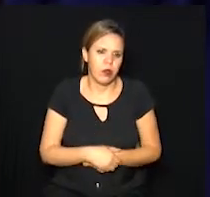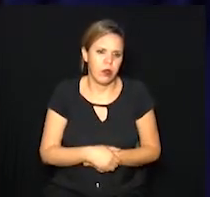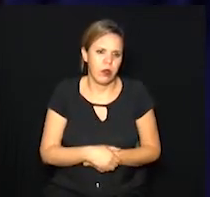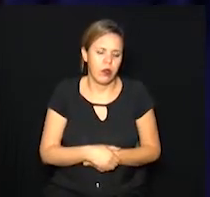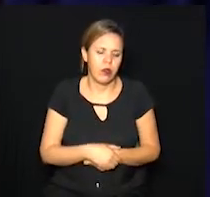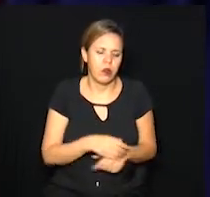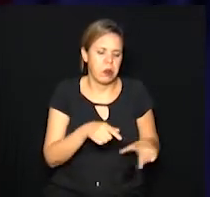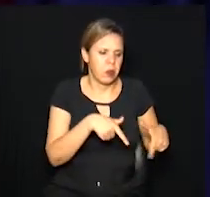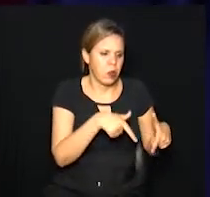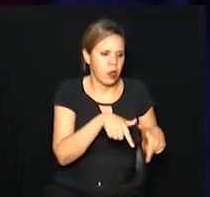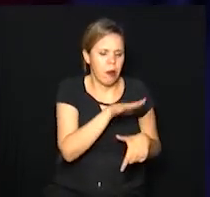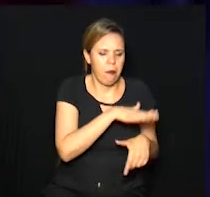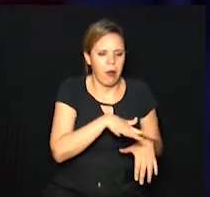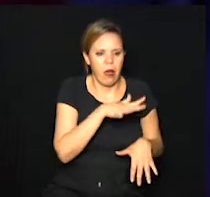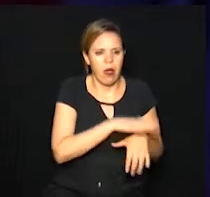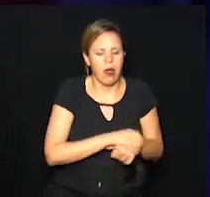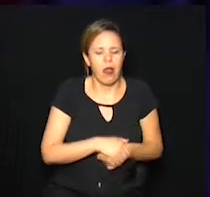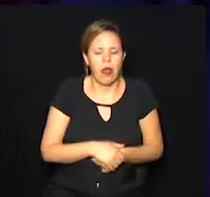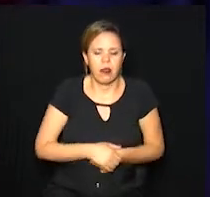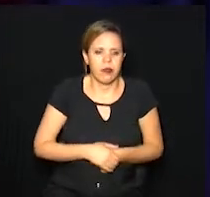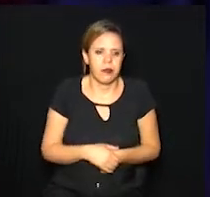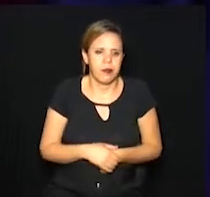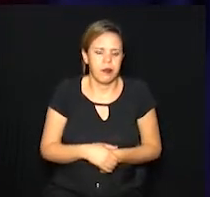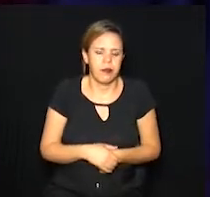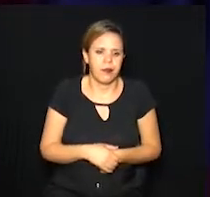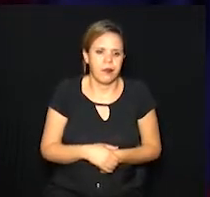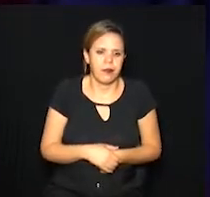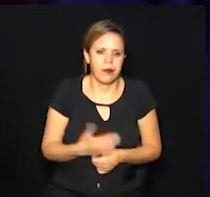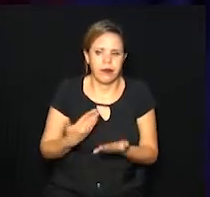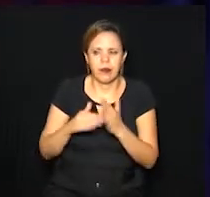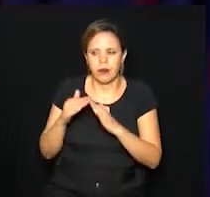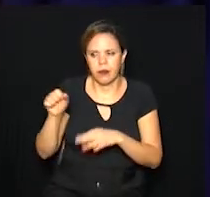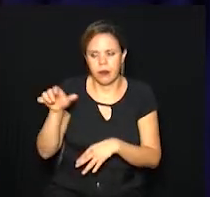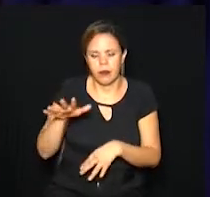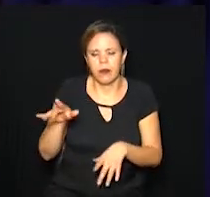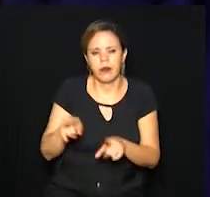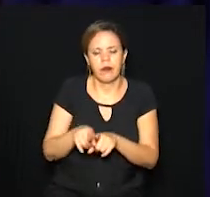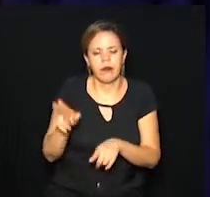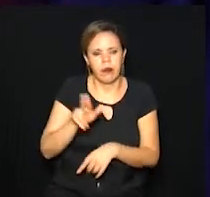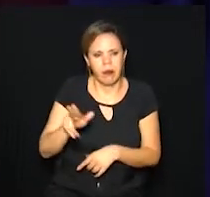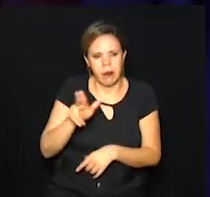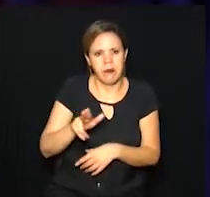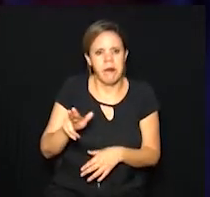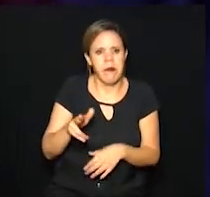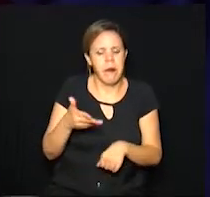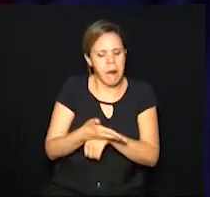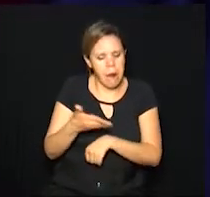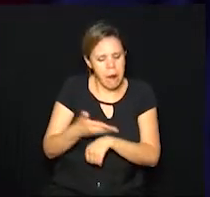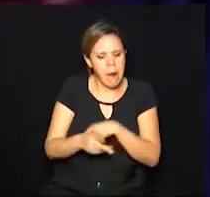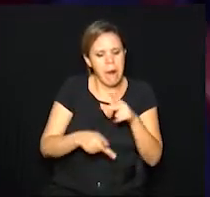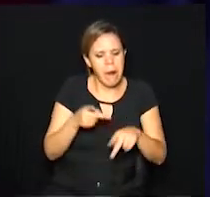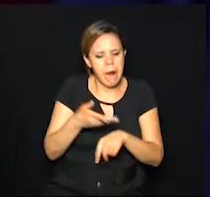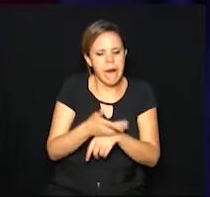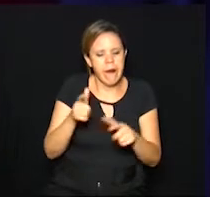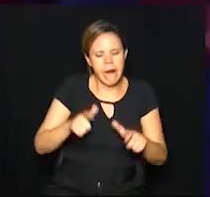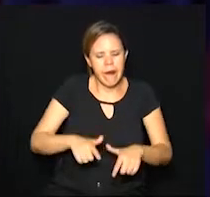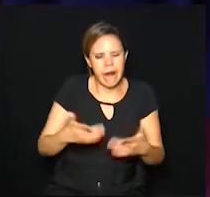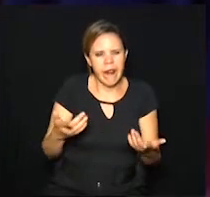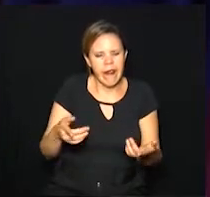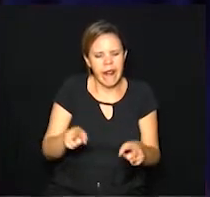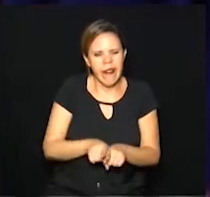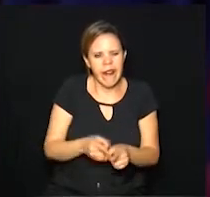de trabalho, um grupo de escola, universidade, faculdade, ou